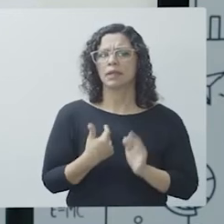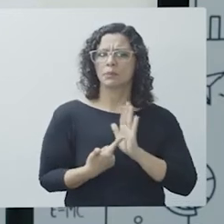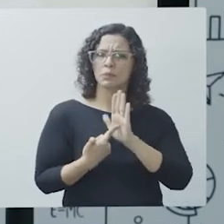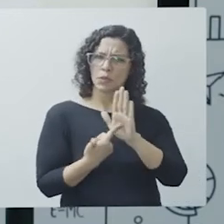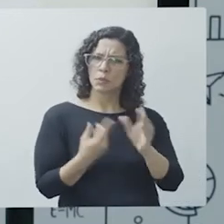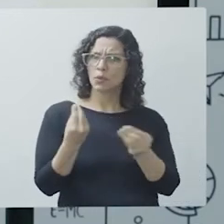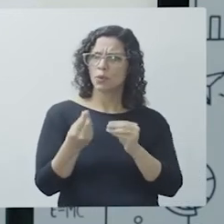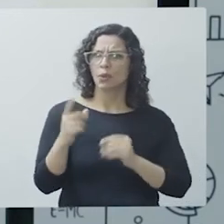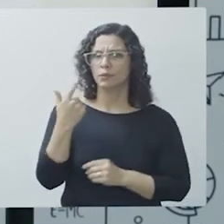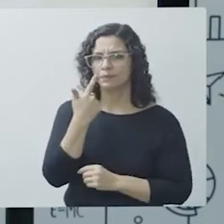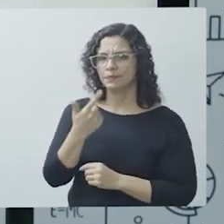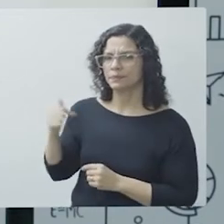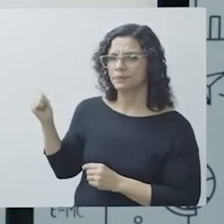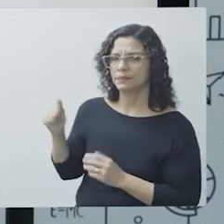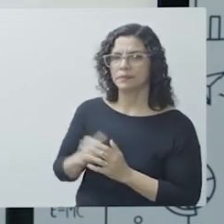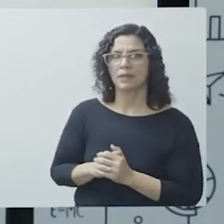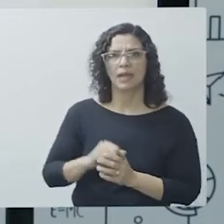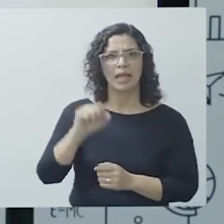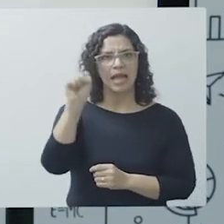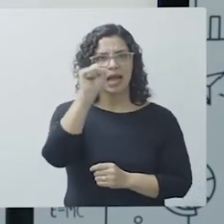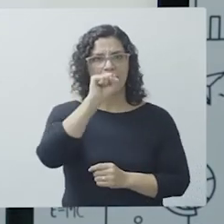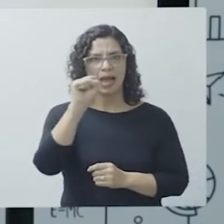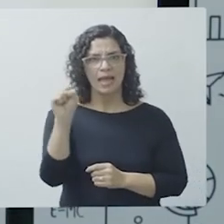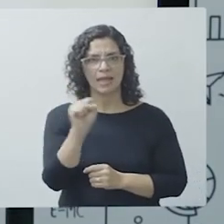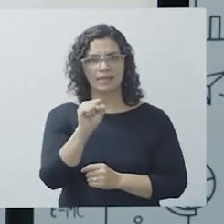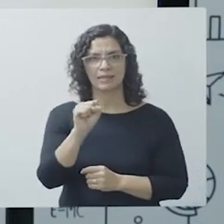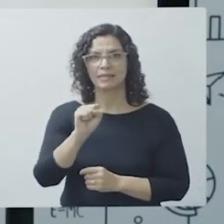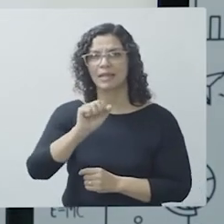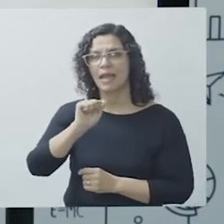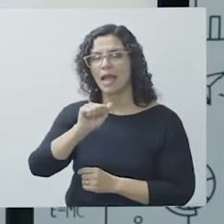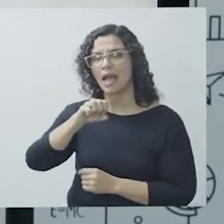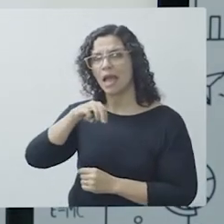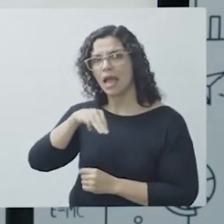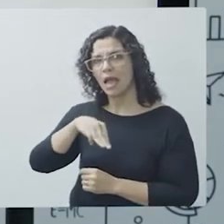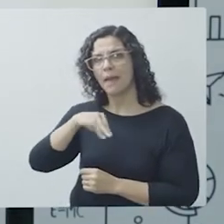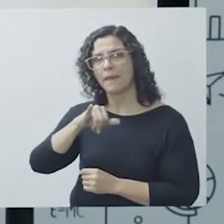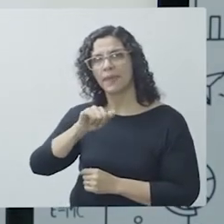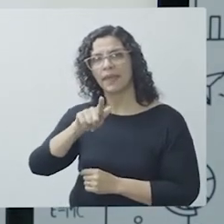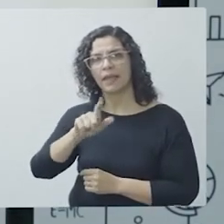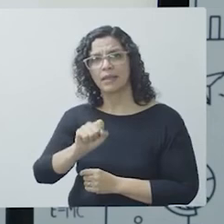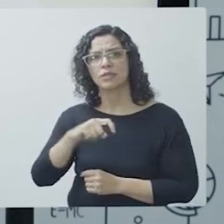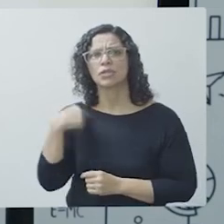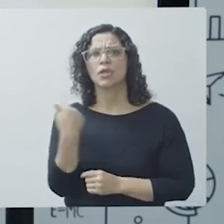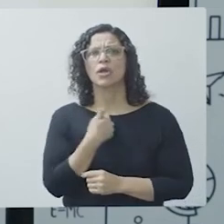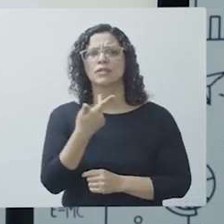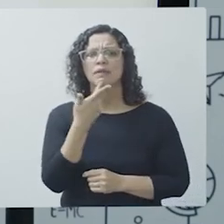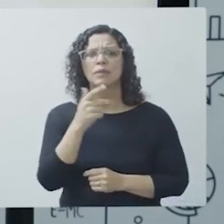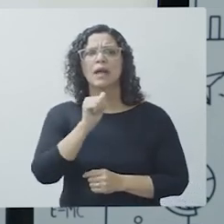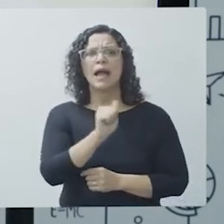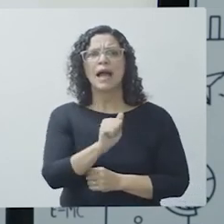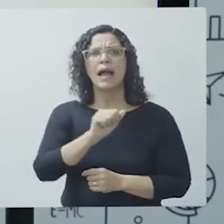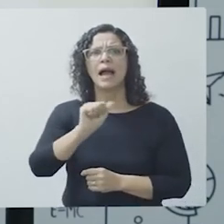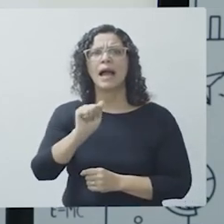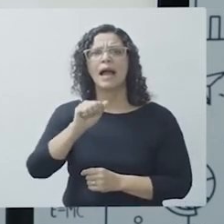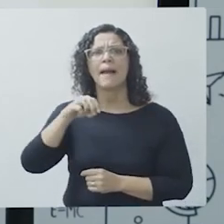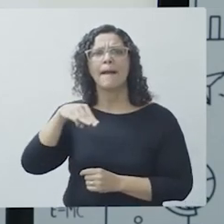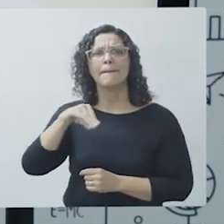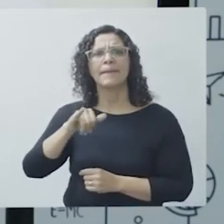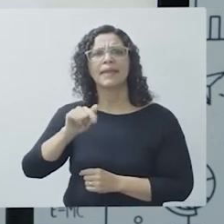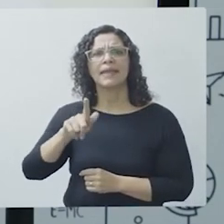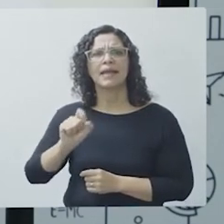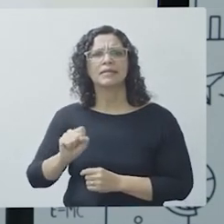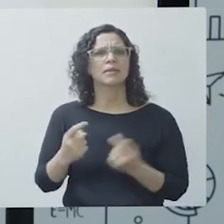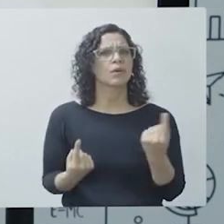podemos representar com as amigas ou nós falamos